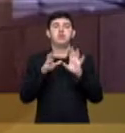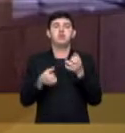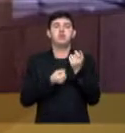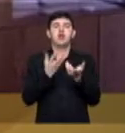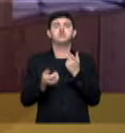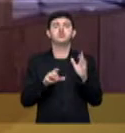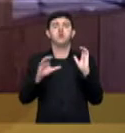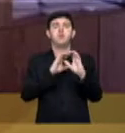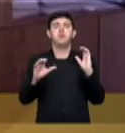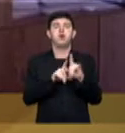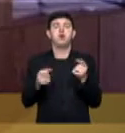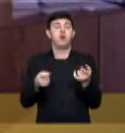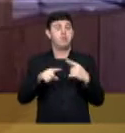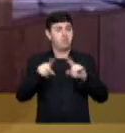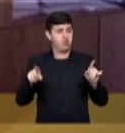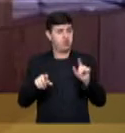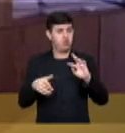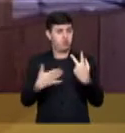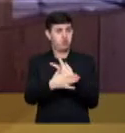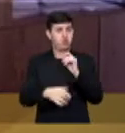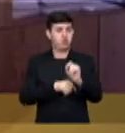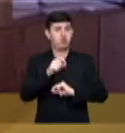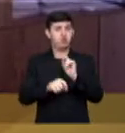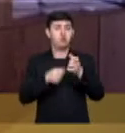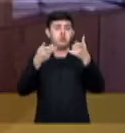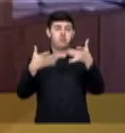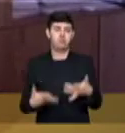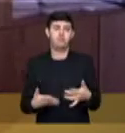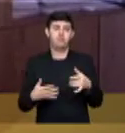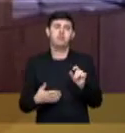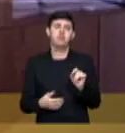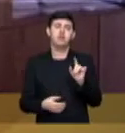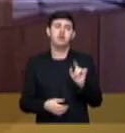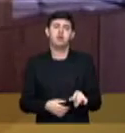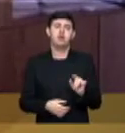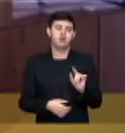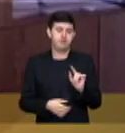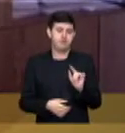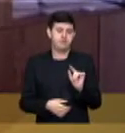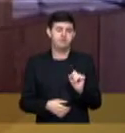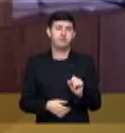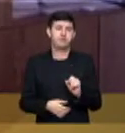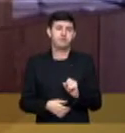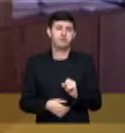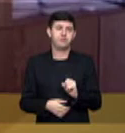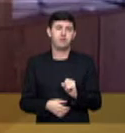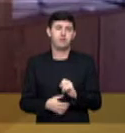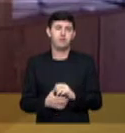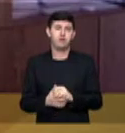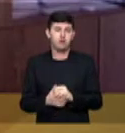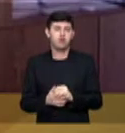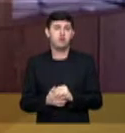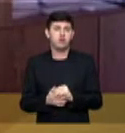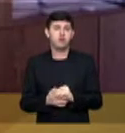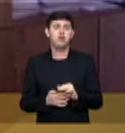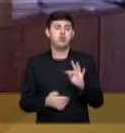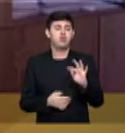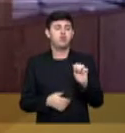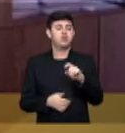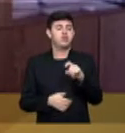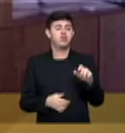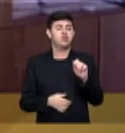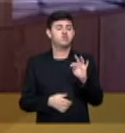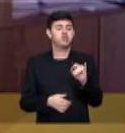preferencial. Ademais, se as restrições à publicidade comercial são a exceção, e encontram-se